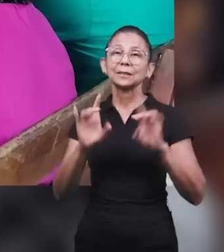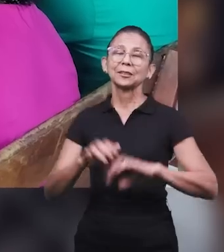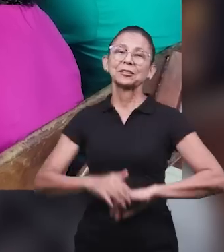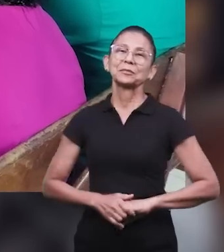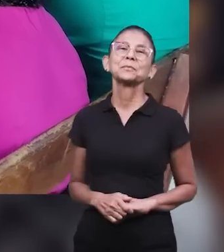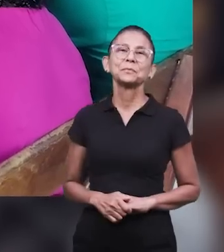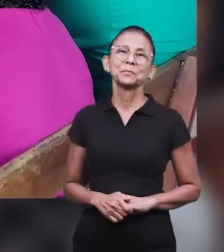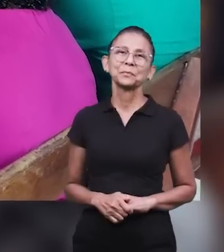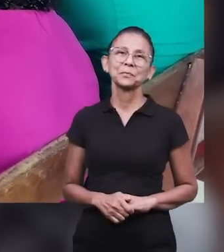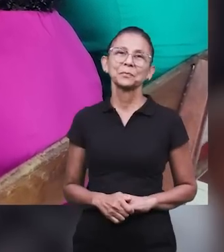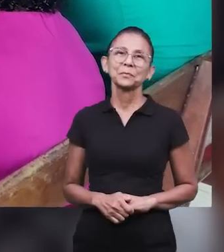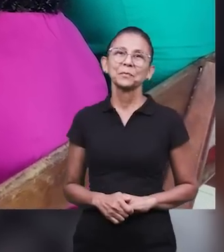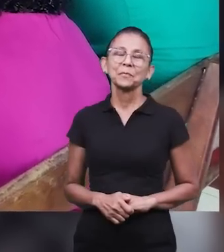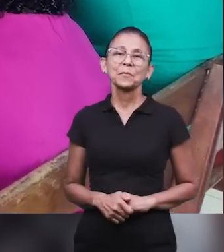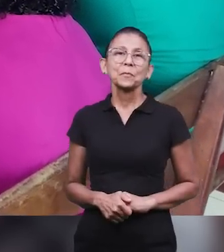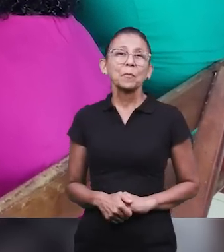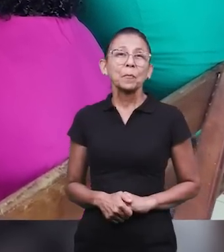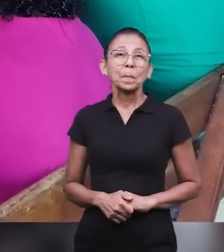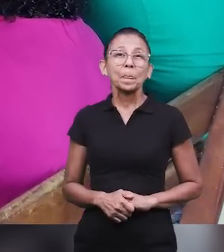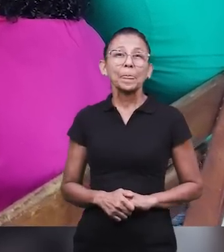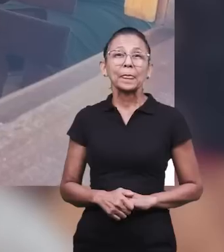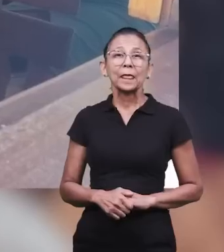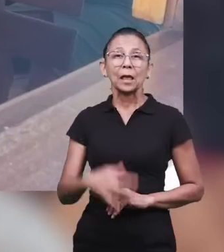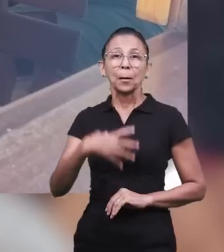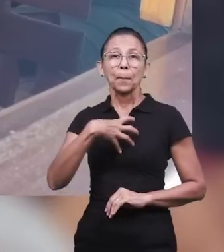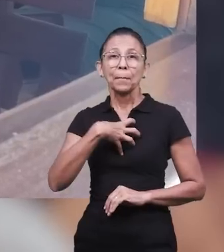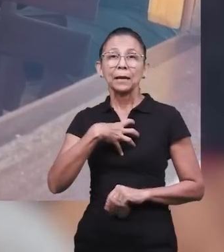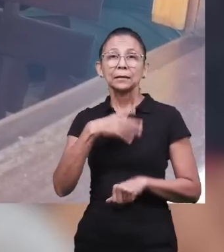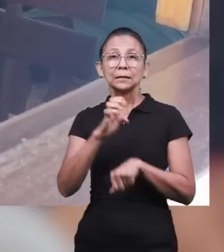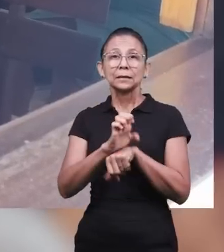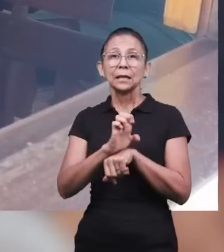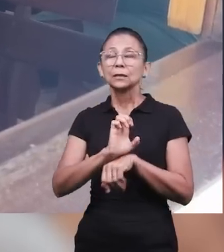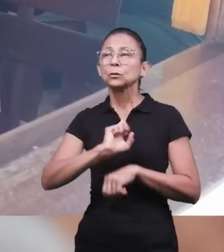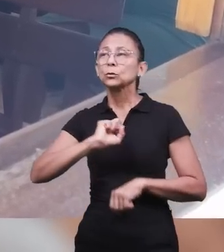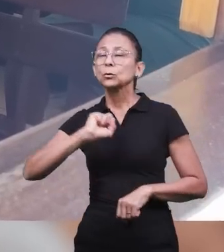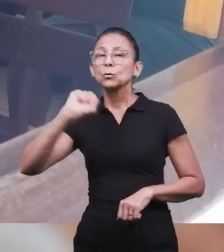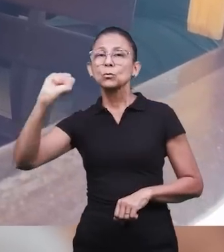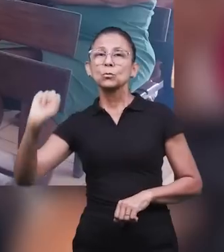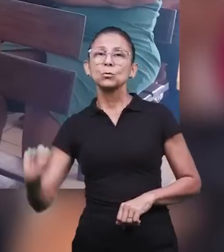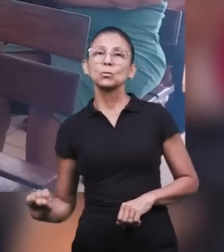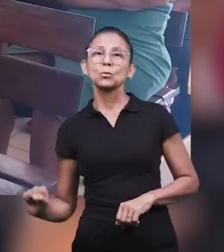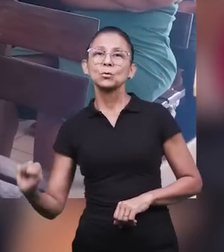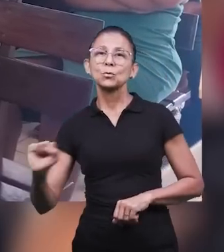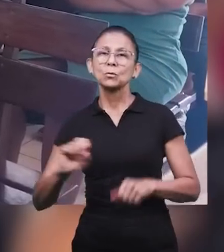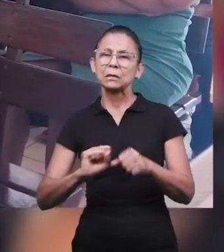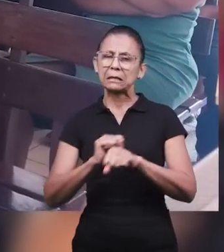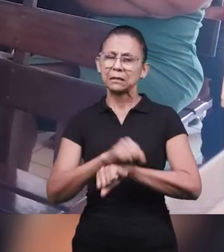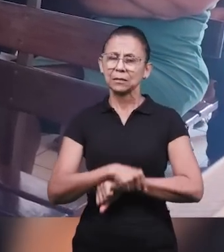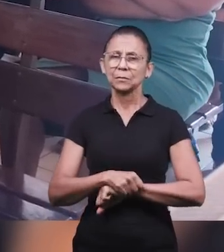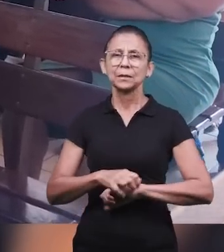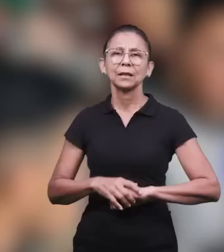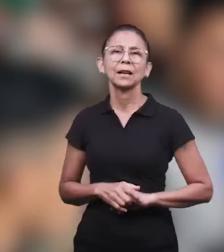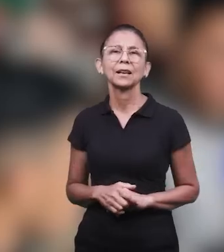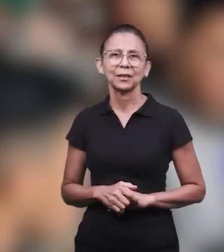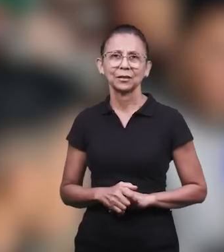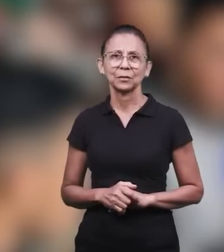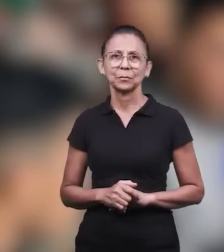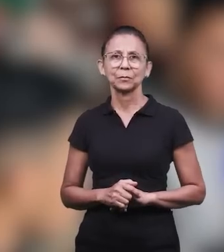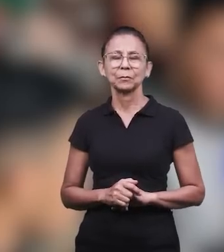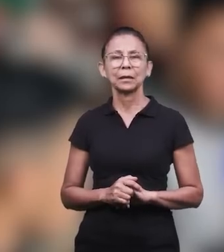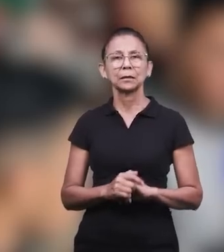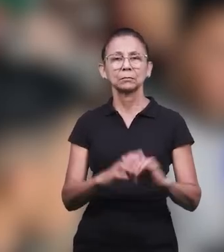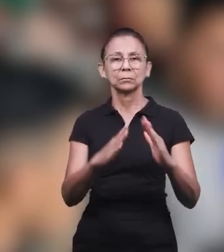participantes. Em Itamaraju, no extremo sul da Bahia, foi realizado ali um mini-seminário para as igrejas locais.